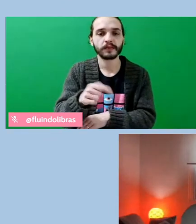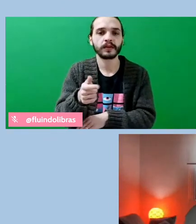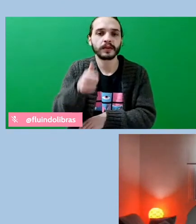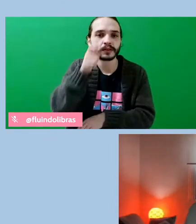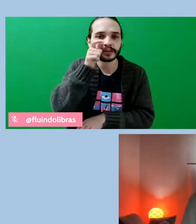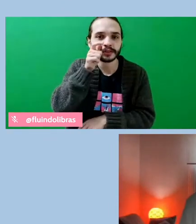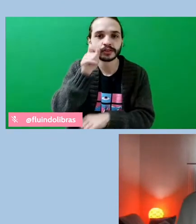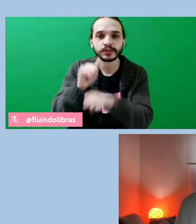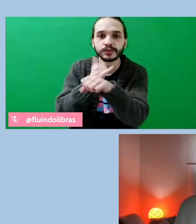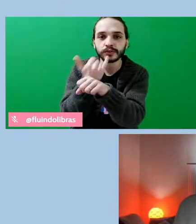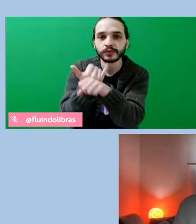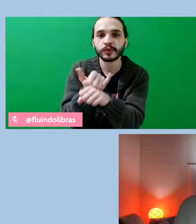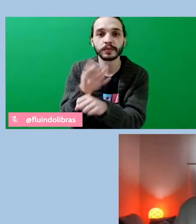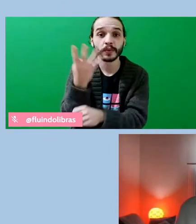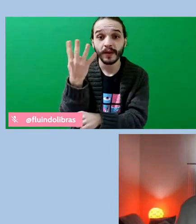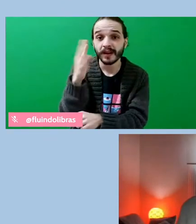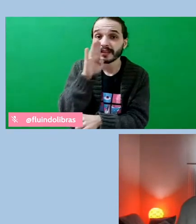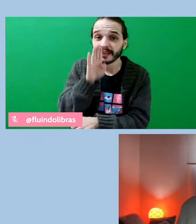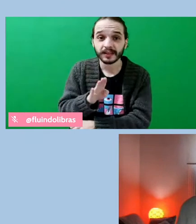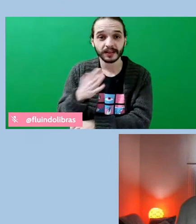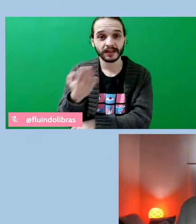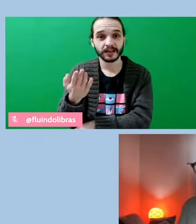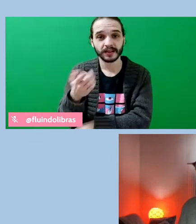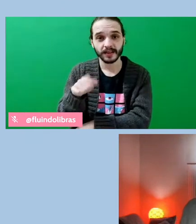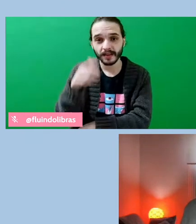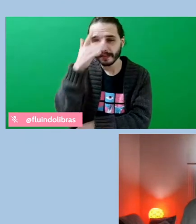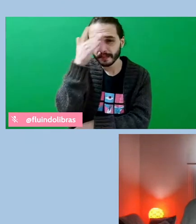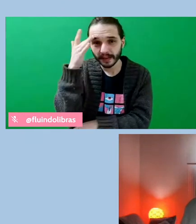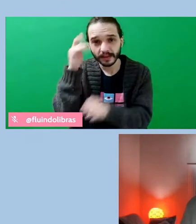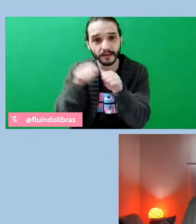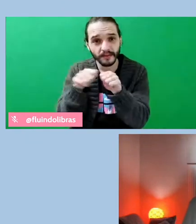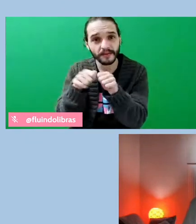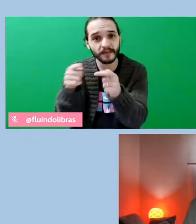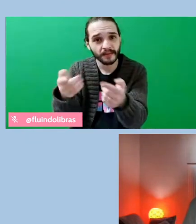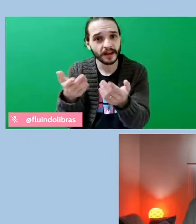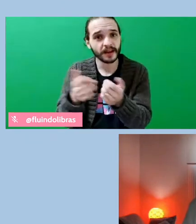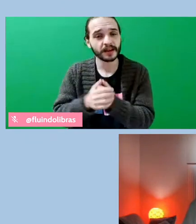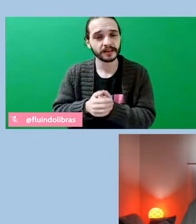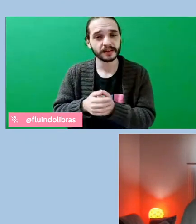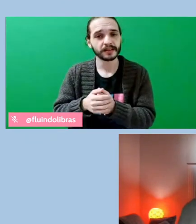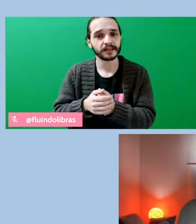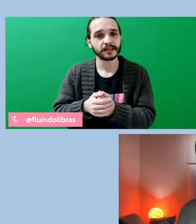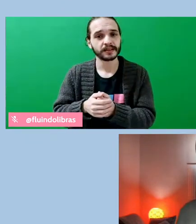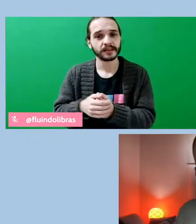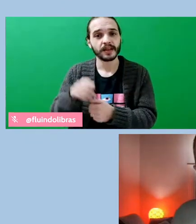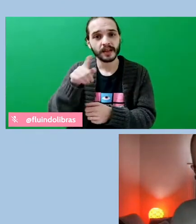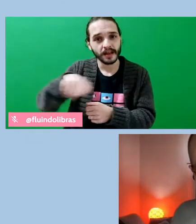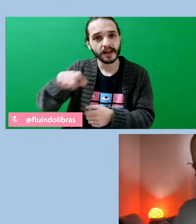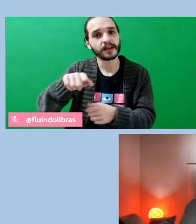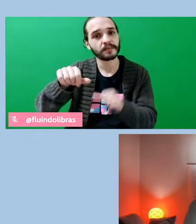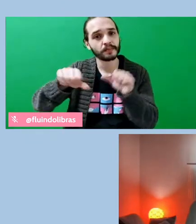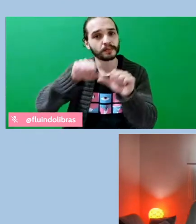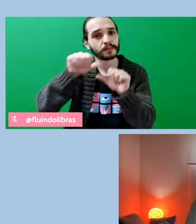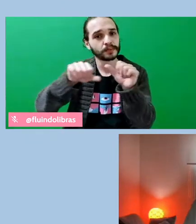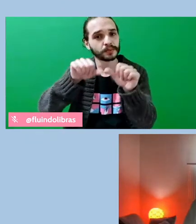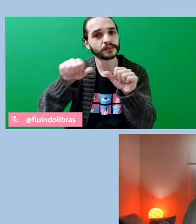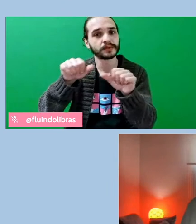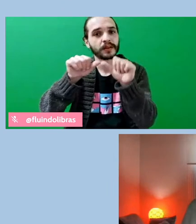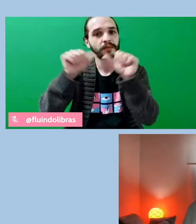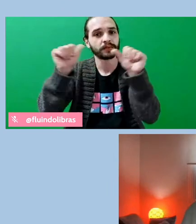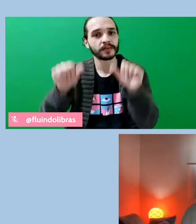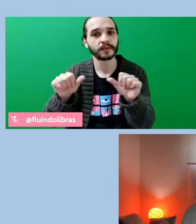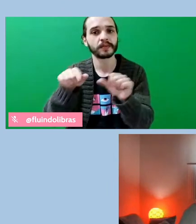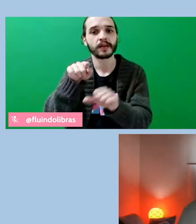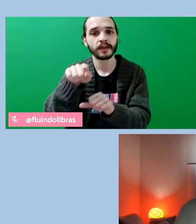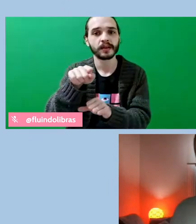entendeu? É para essas pessoas que a gente faz, né, Sônia? Então, elas mudam de acordo com o formato, entende? Para elas no